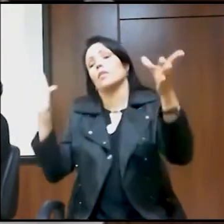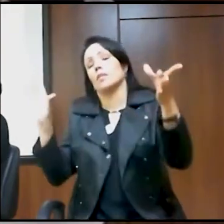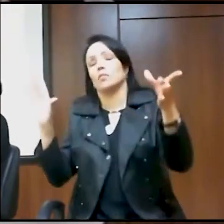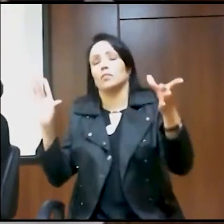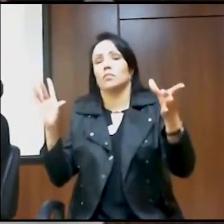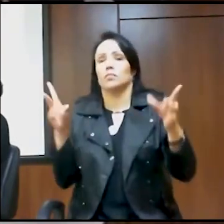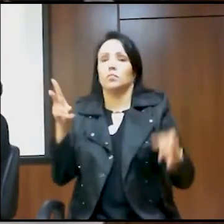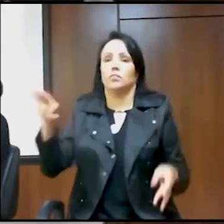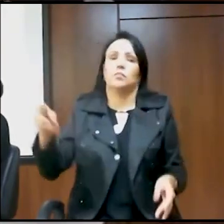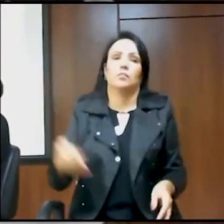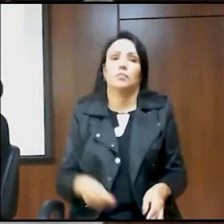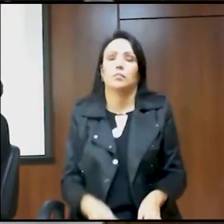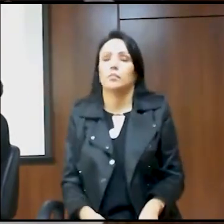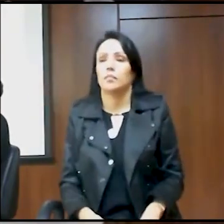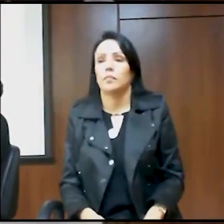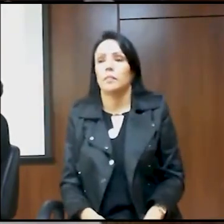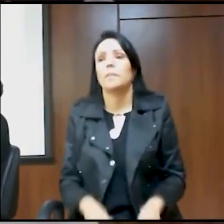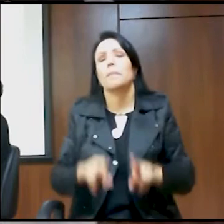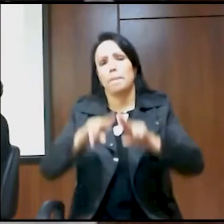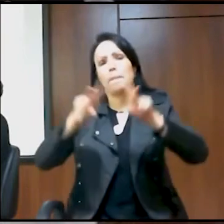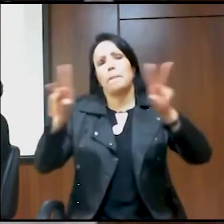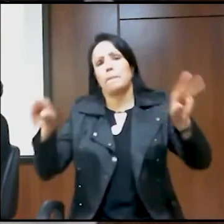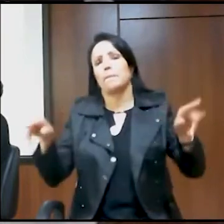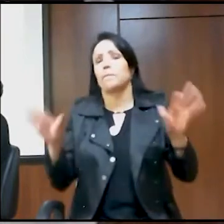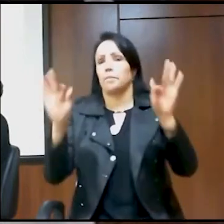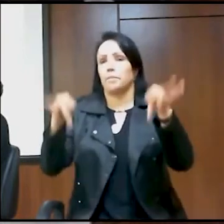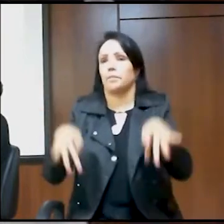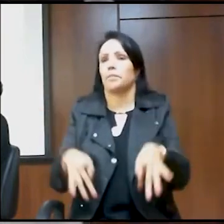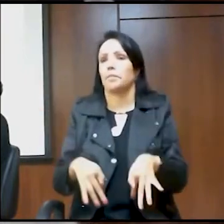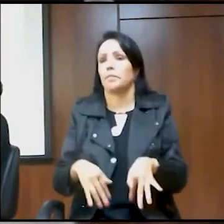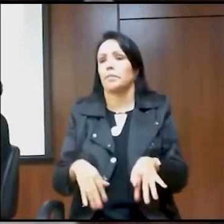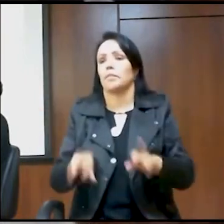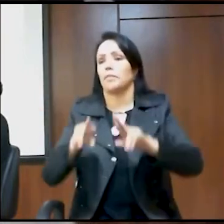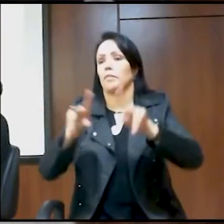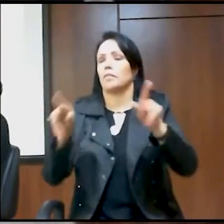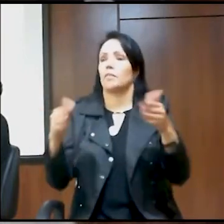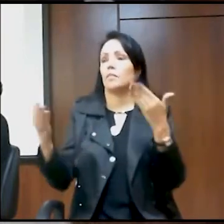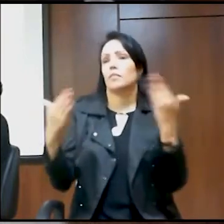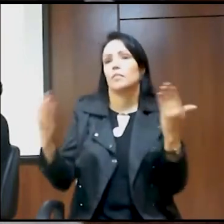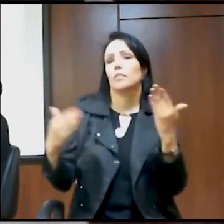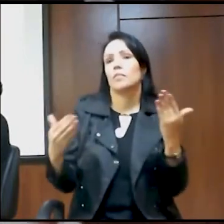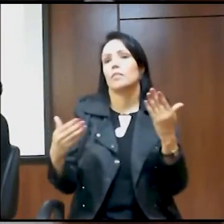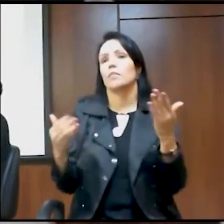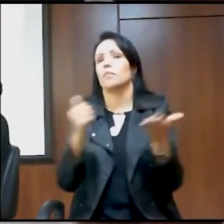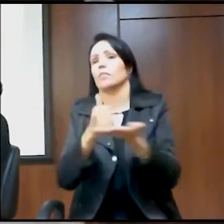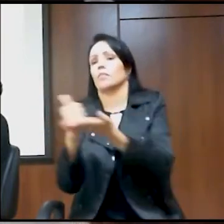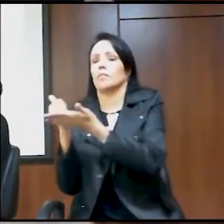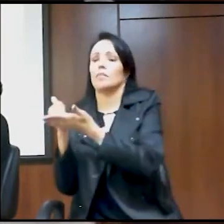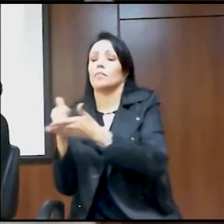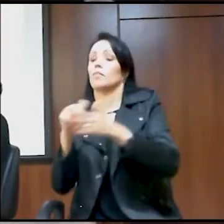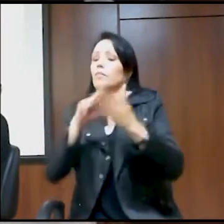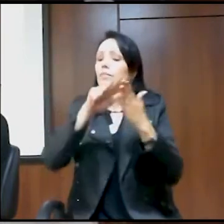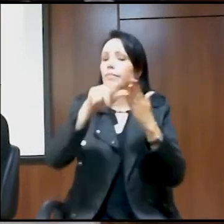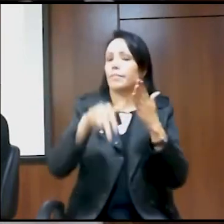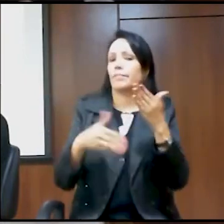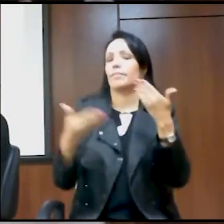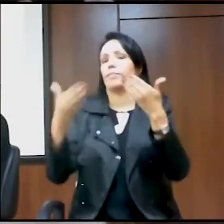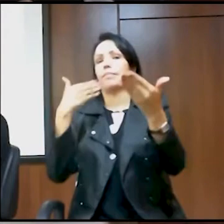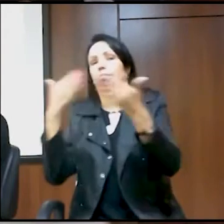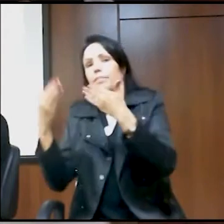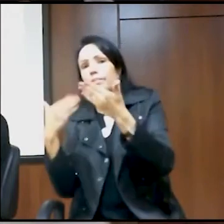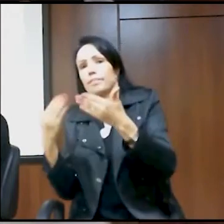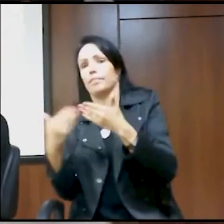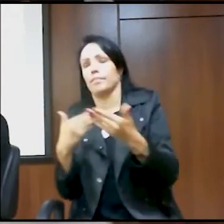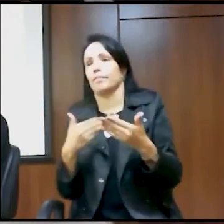atendimento habitacional. Então são essas, né? Então, para encerrar, as questões que eu queria aqui trazer, elementos, né, então, para a discussão,